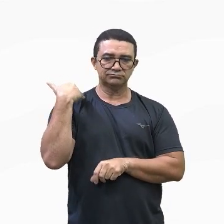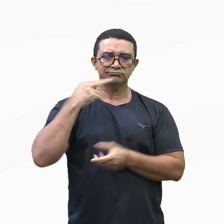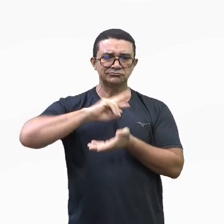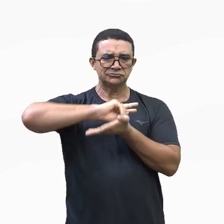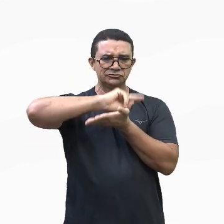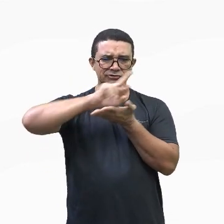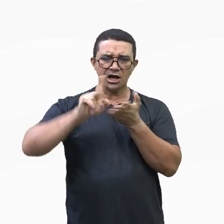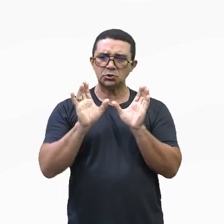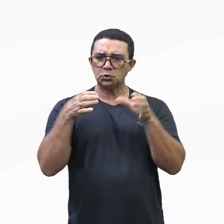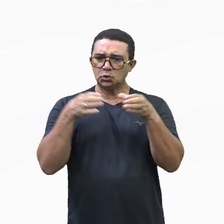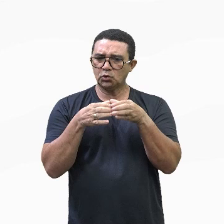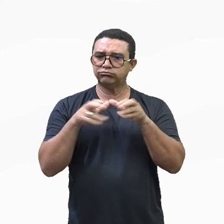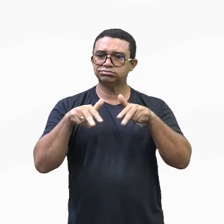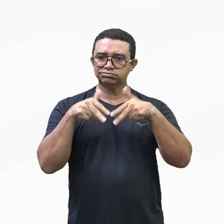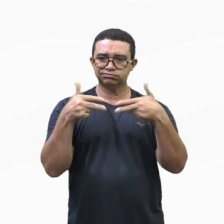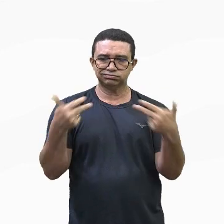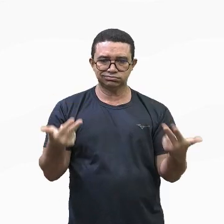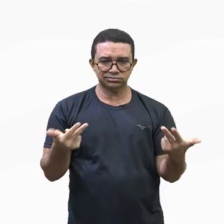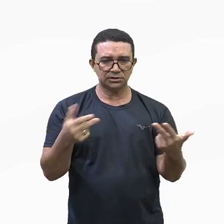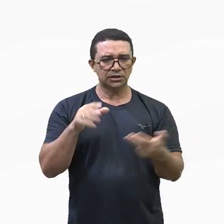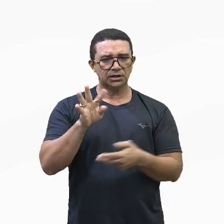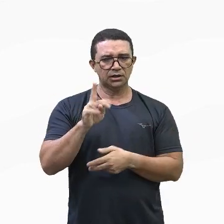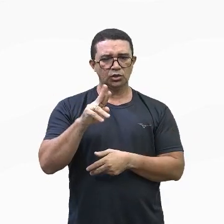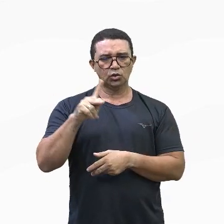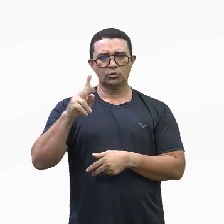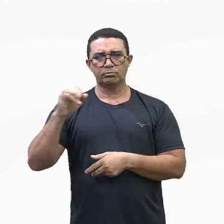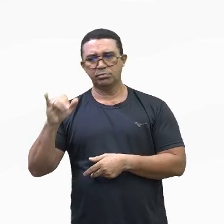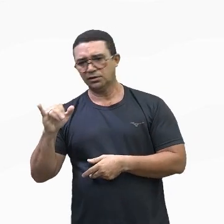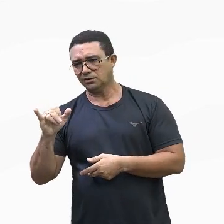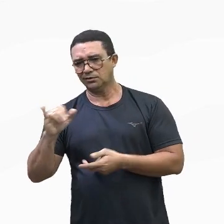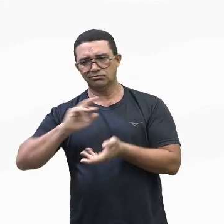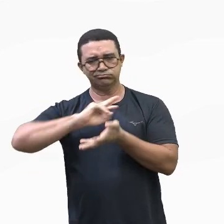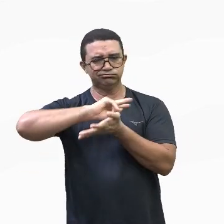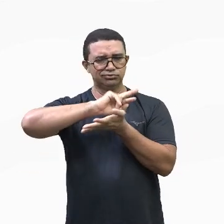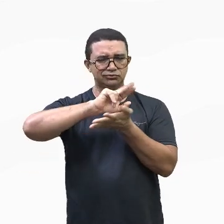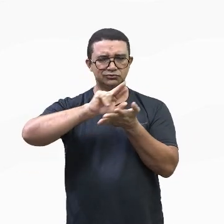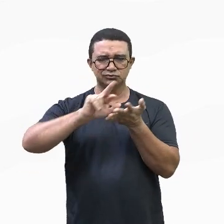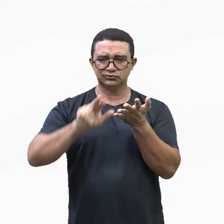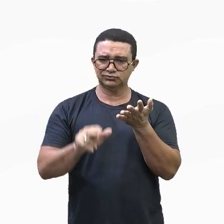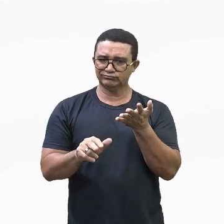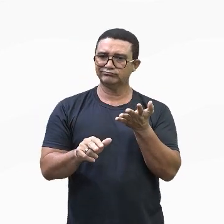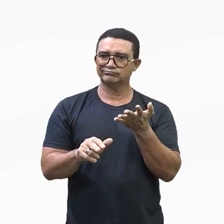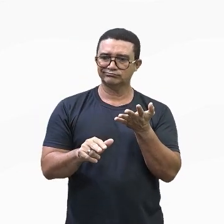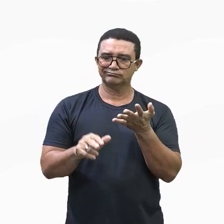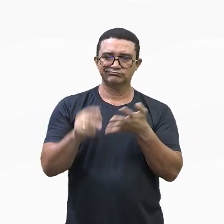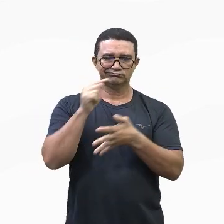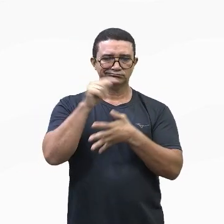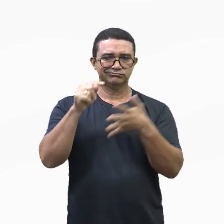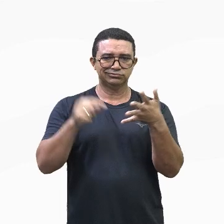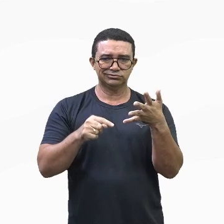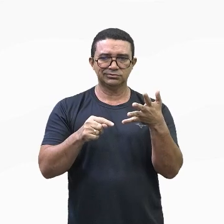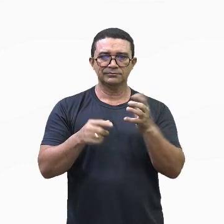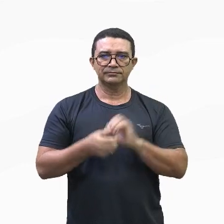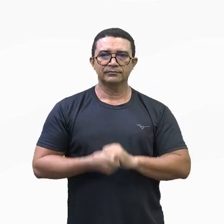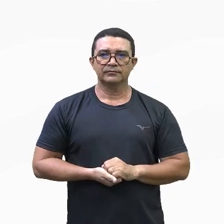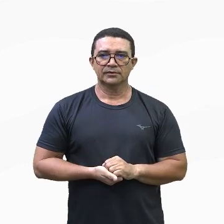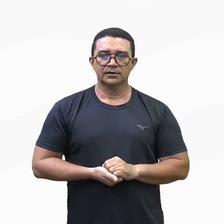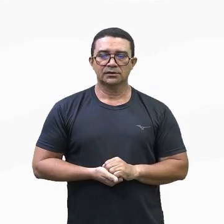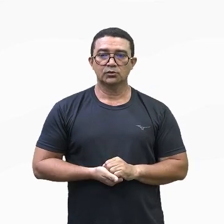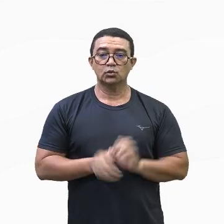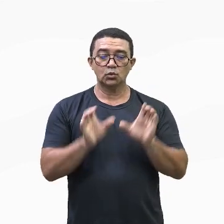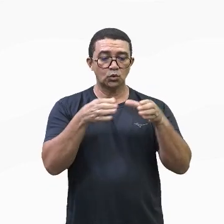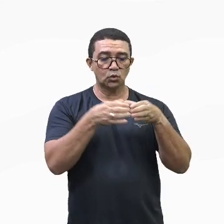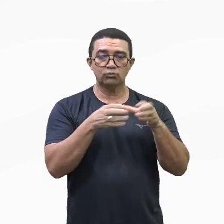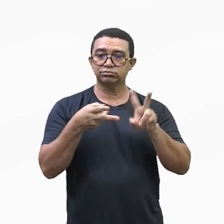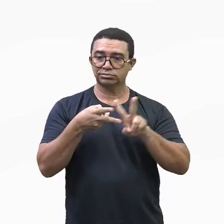grupos étnicos, né? Os tupis, os quechuas, os astecas, e tantos, os pele vermelhos, né? E